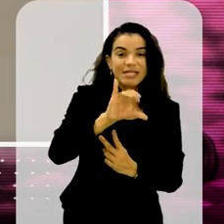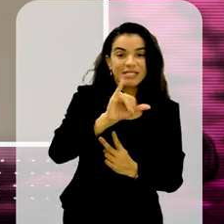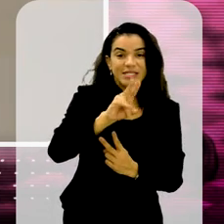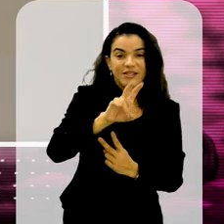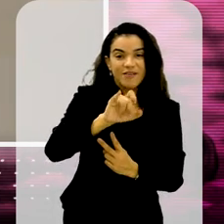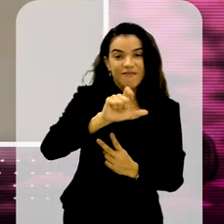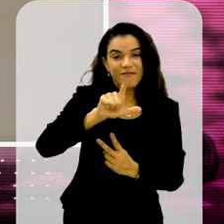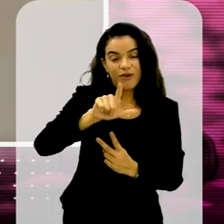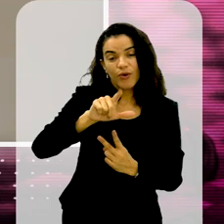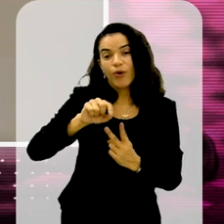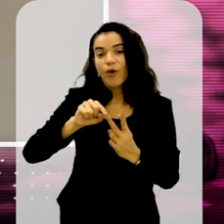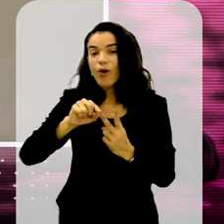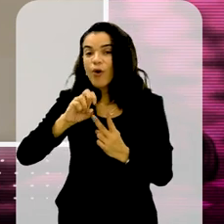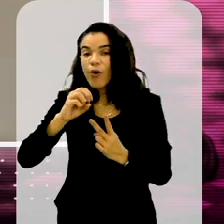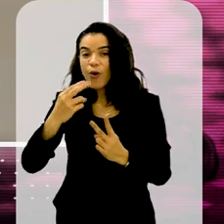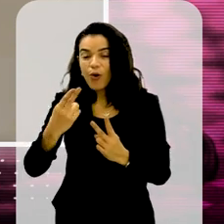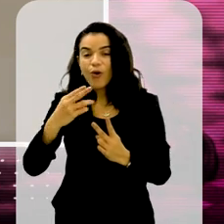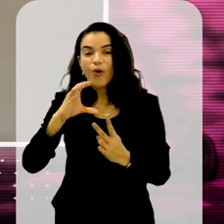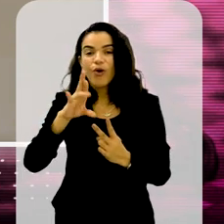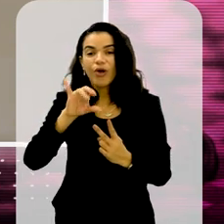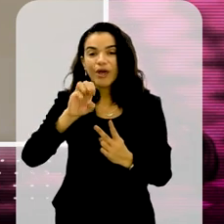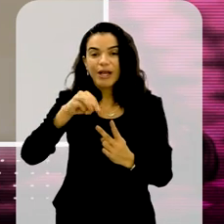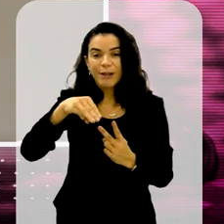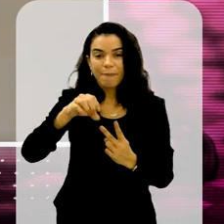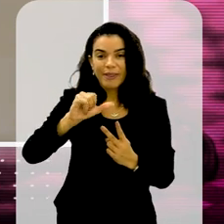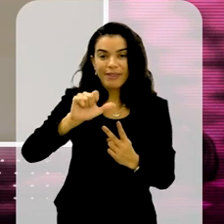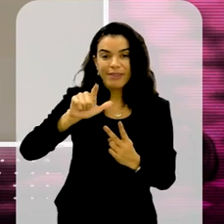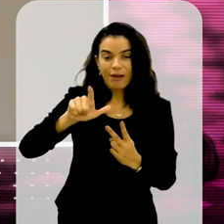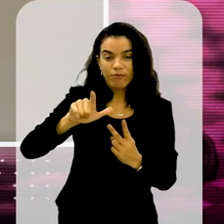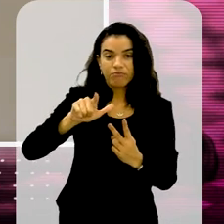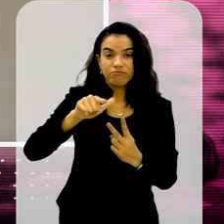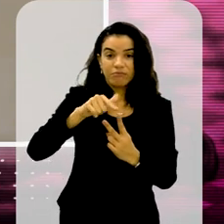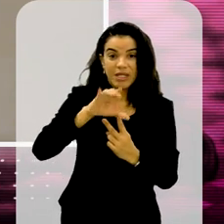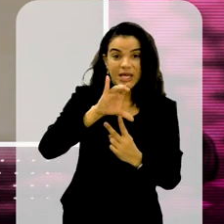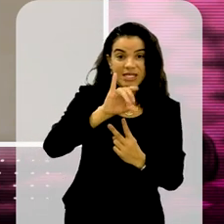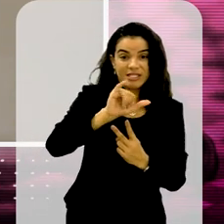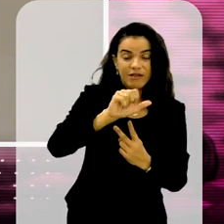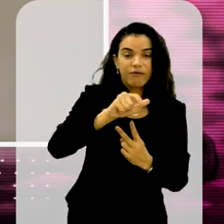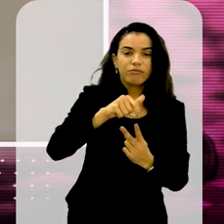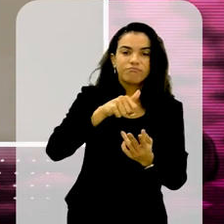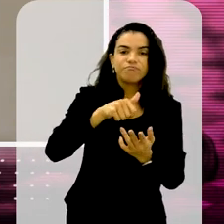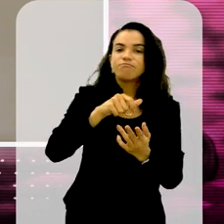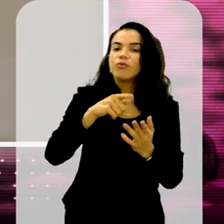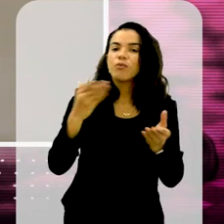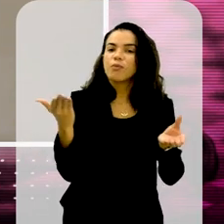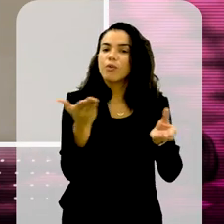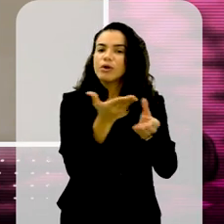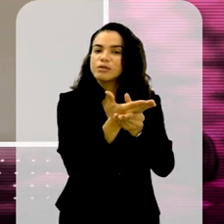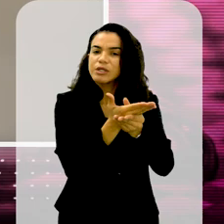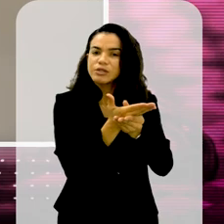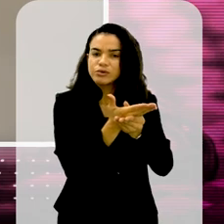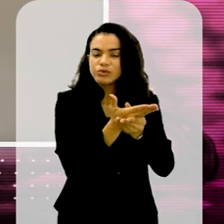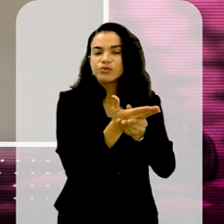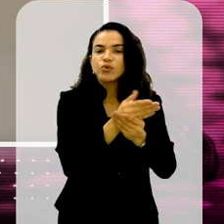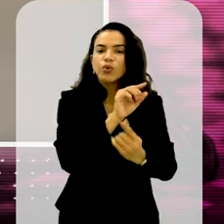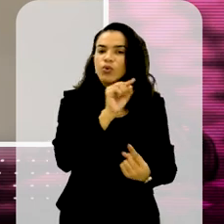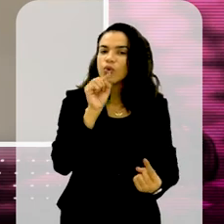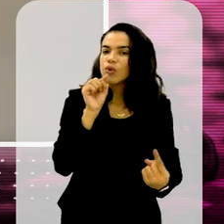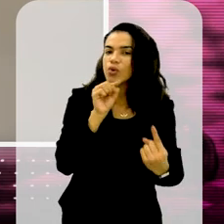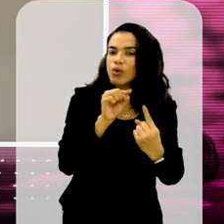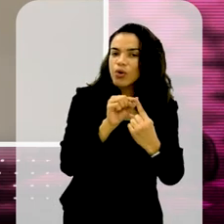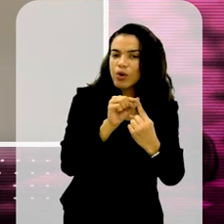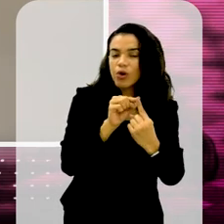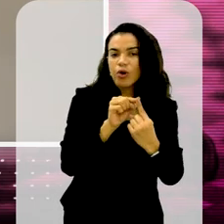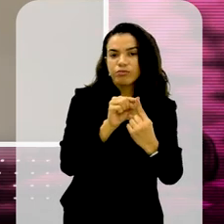esfera civil e a esfera criminal. Na esfera civil, nós podemos ingressar com uma ação específica que